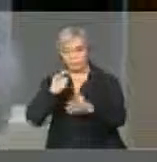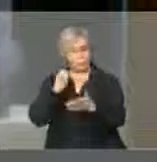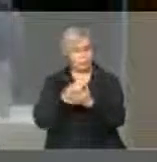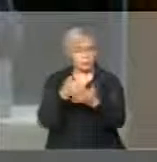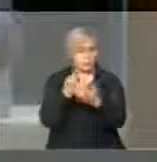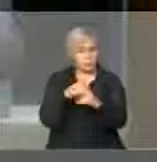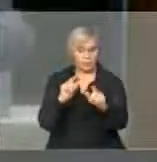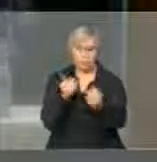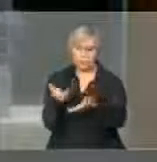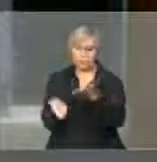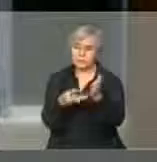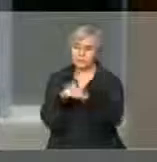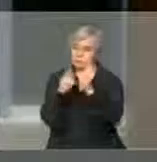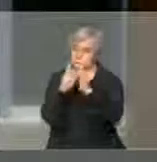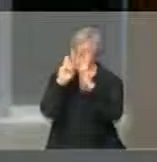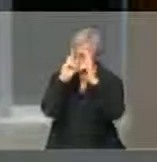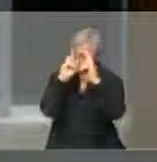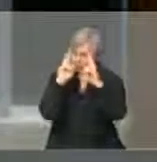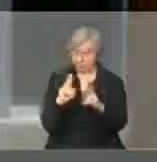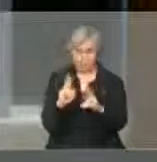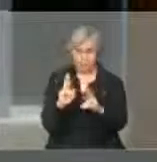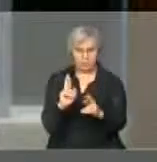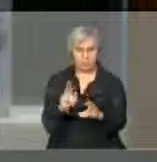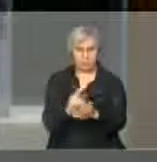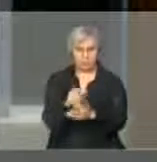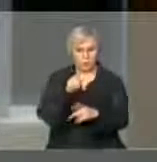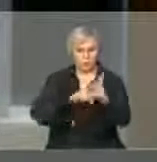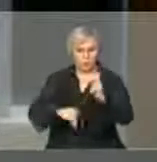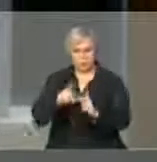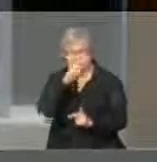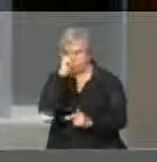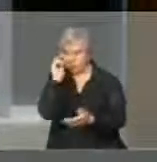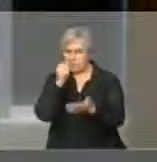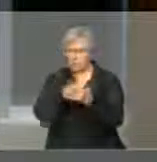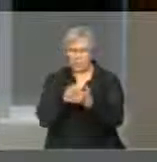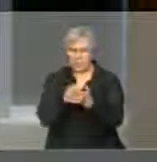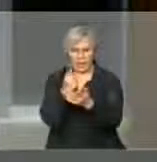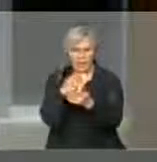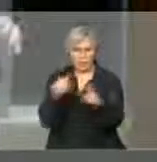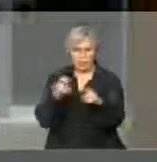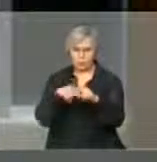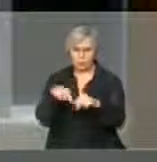respeito e com dignidade. Ele não pode pagar essa conta. Muito por isso, o PSB